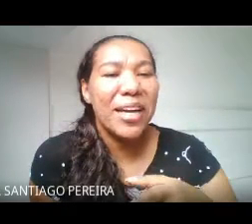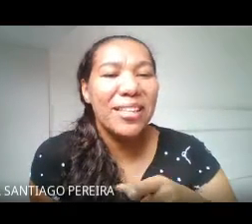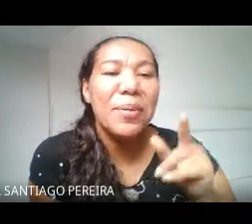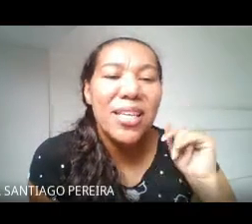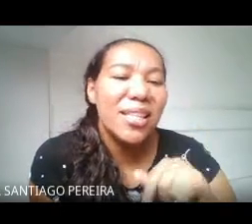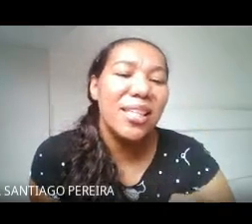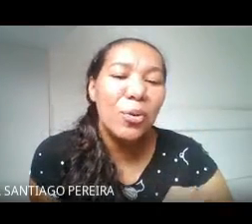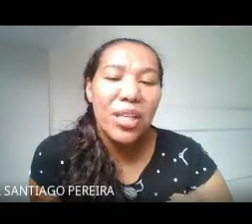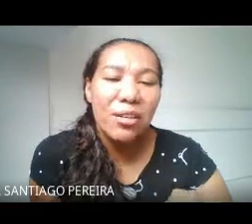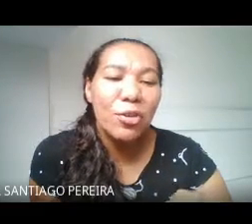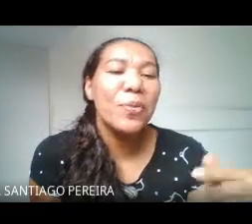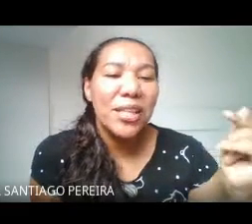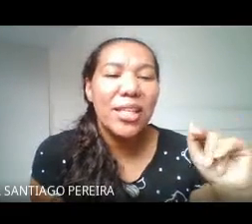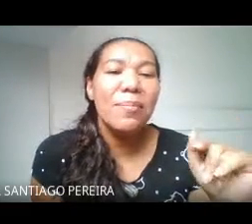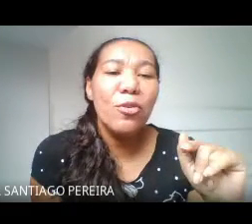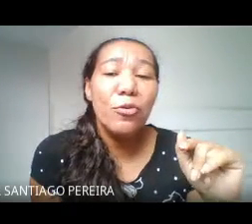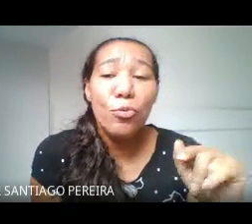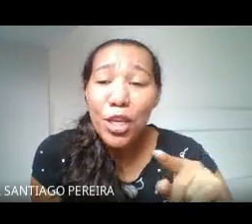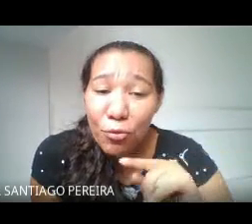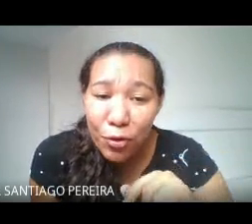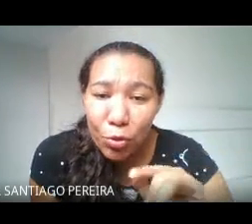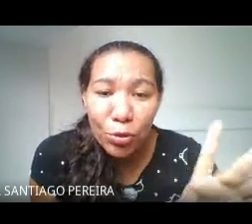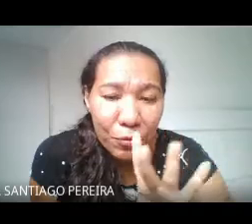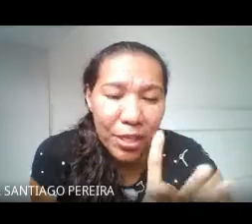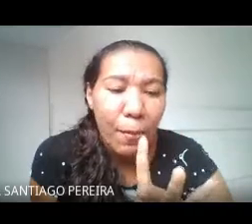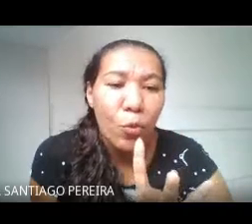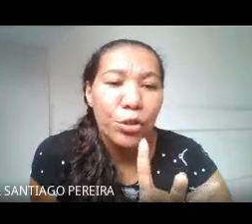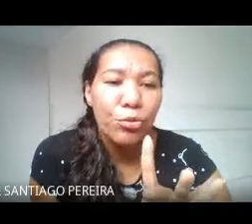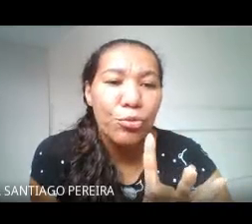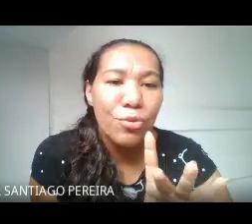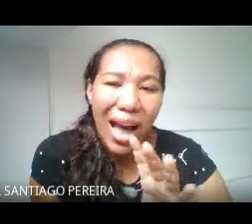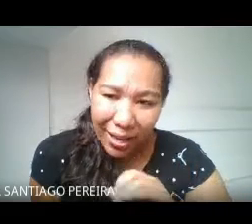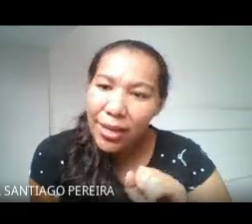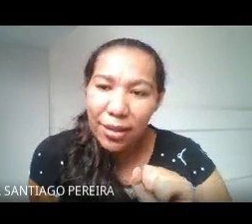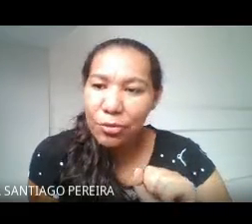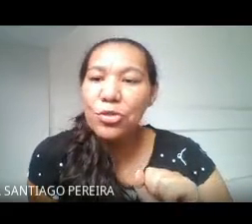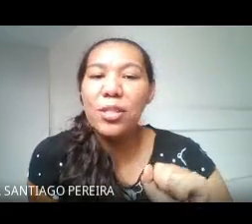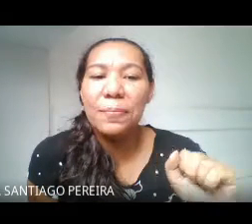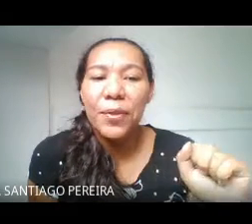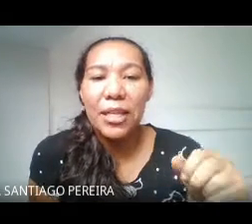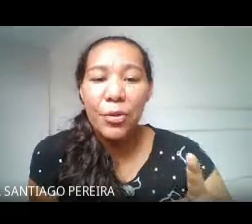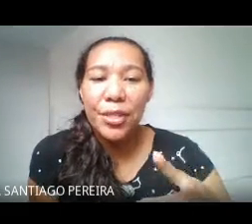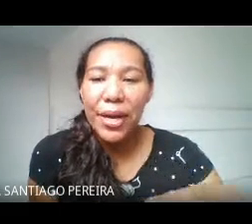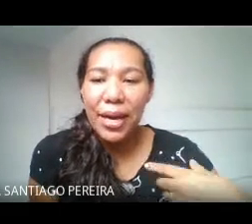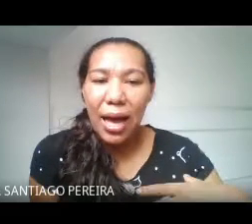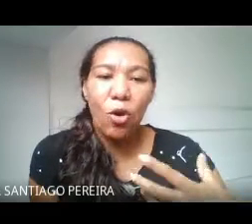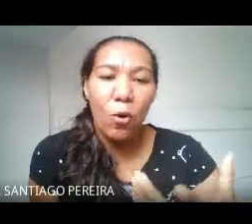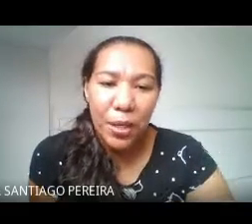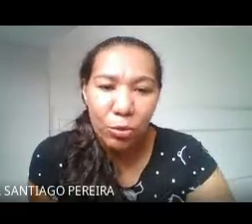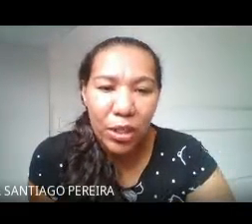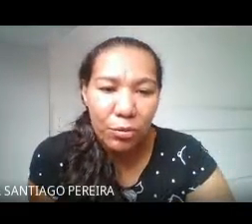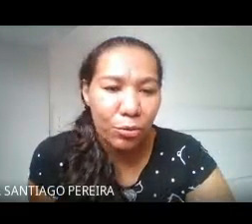né? Para quem tem preguiça de ler o livro, tem também o filme. E o filme não fica muito aquém, não, viu, gente? Claro que não é